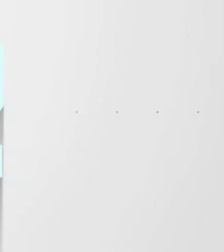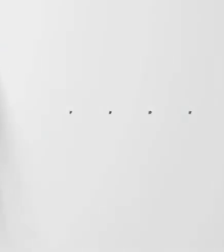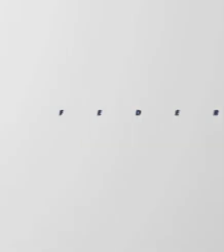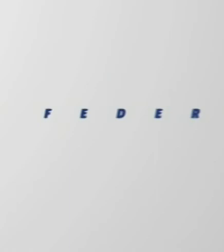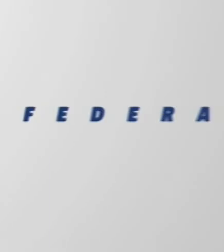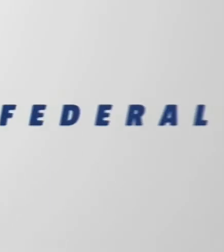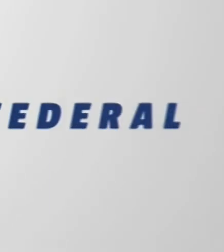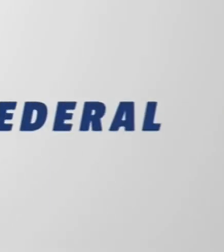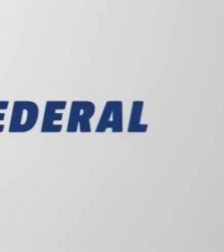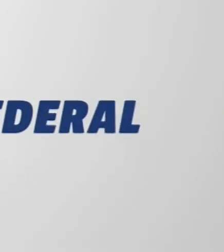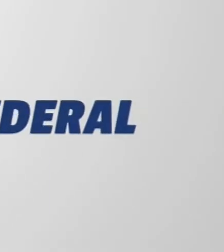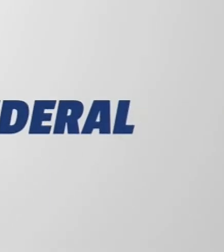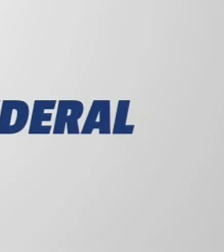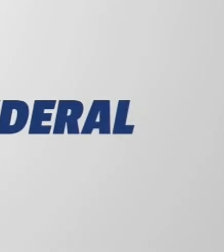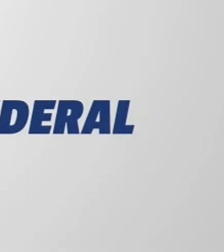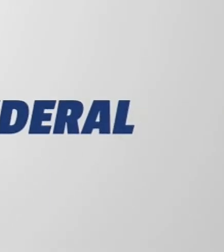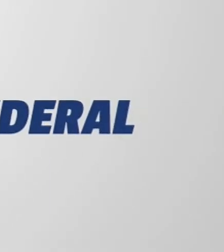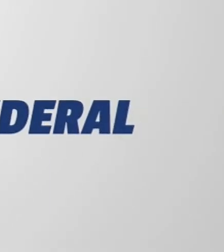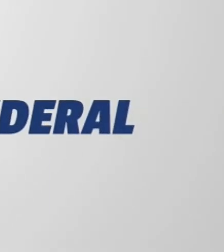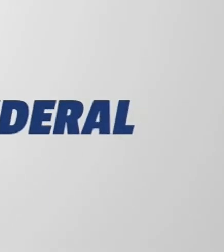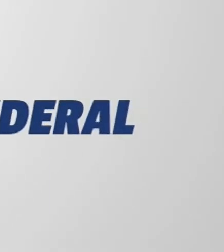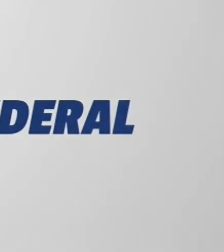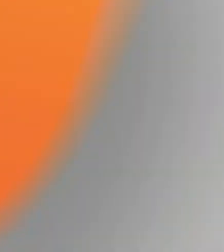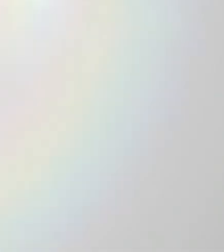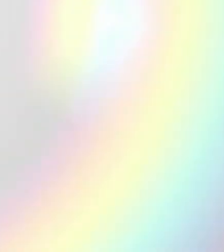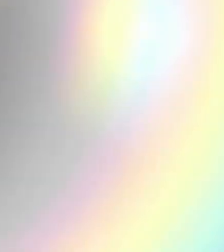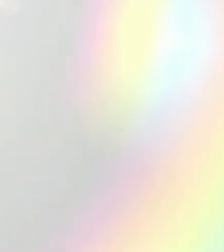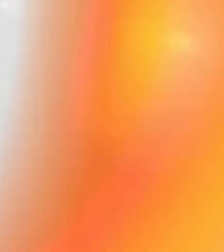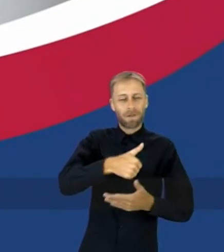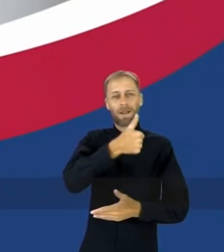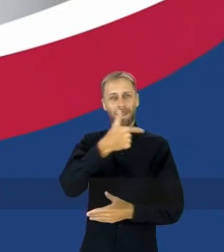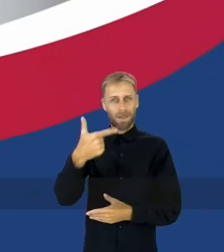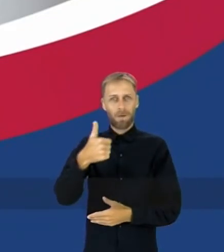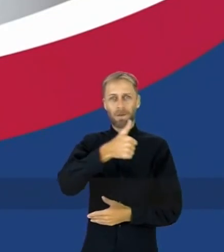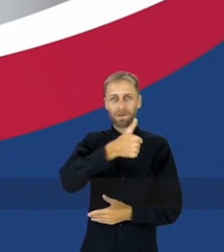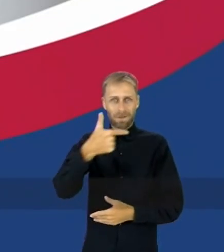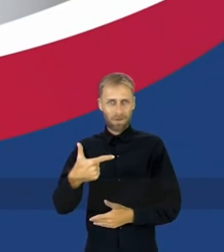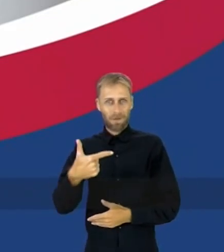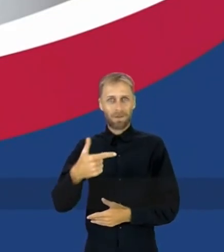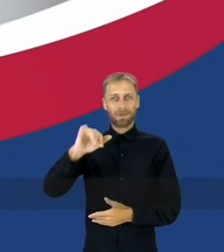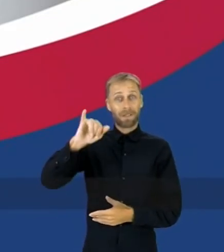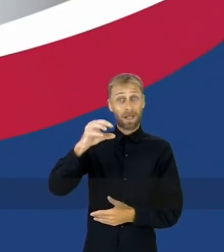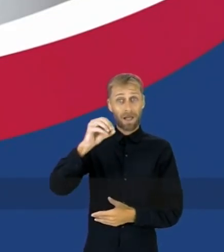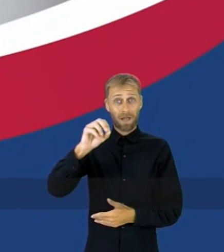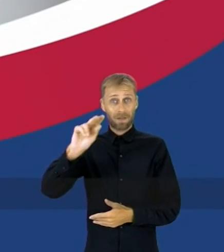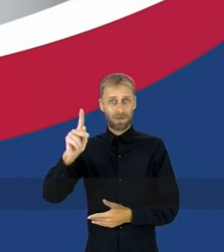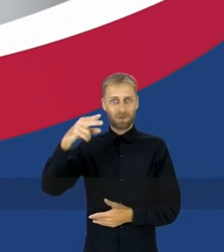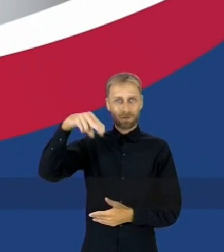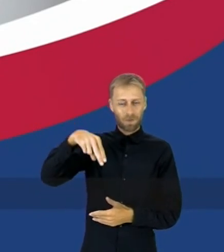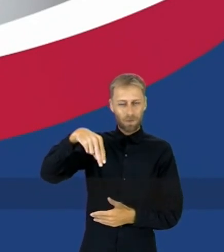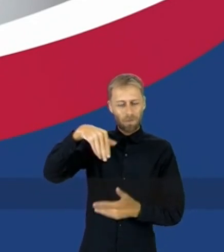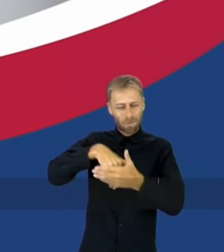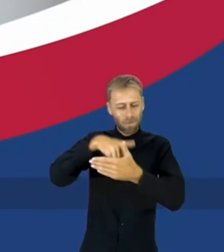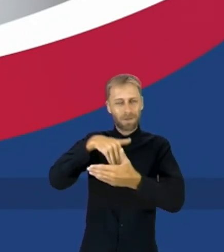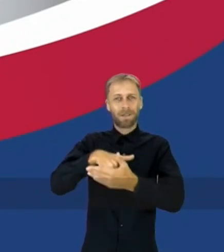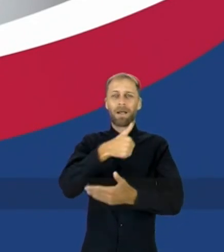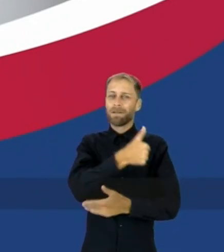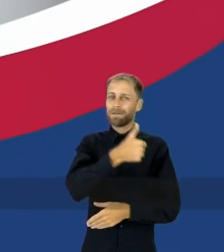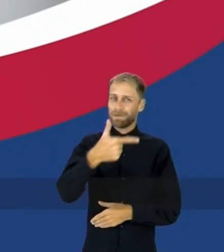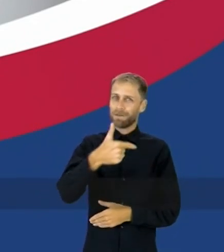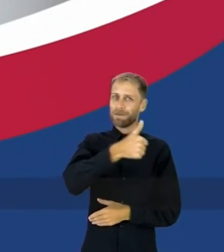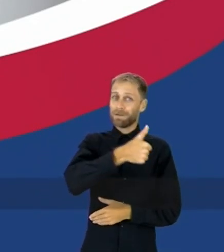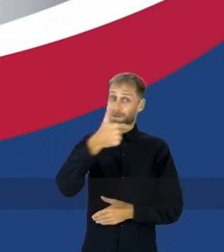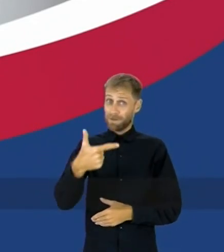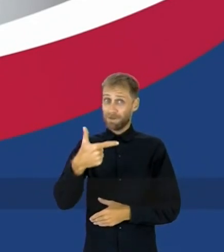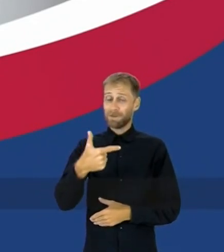Candidatos a deputado federal do PDT É 1212 É o John Faial É 1212 Que eu vou